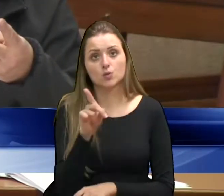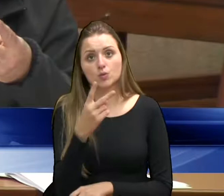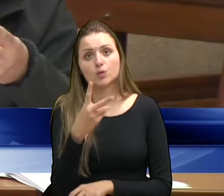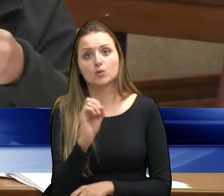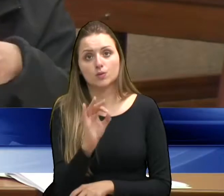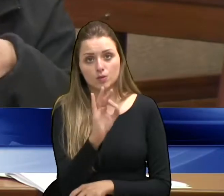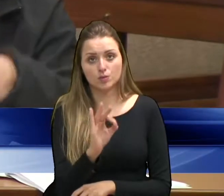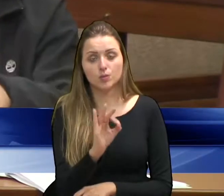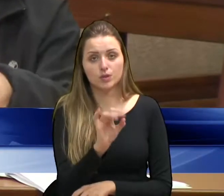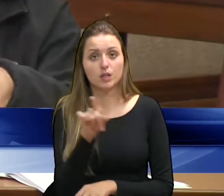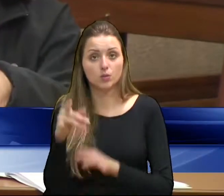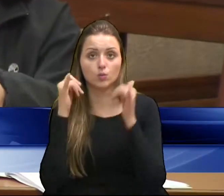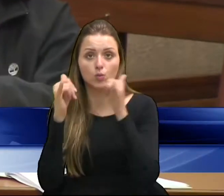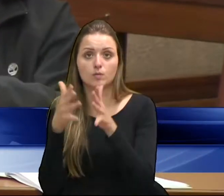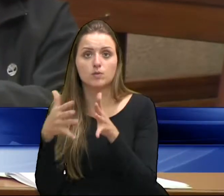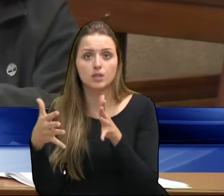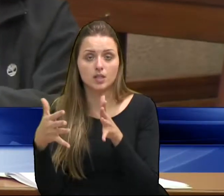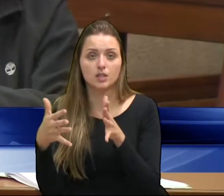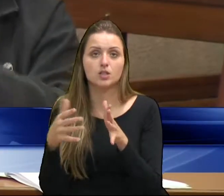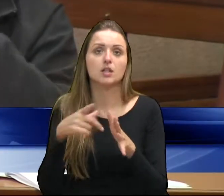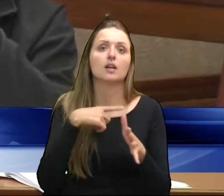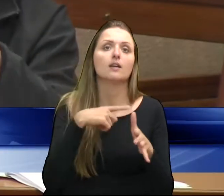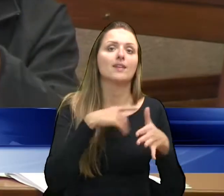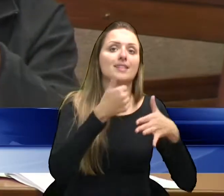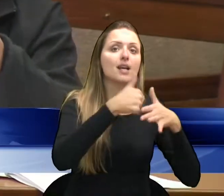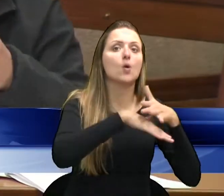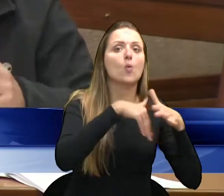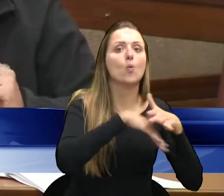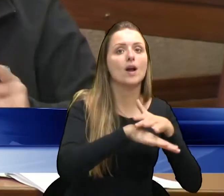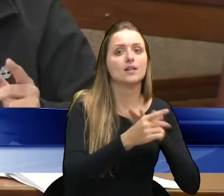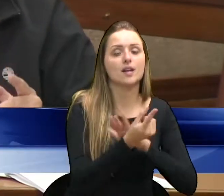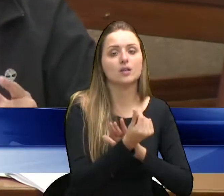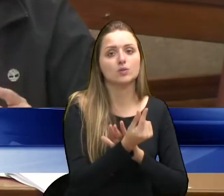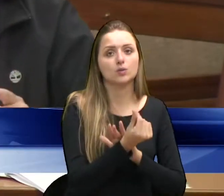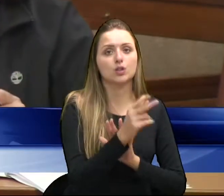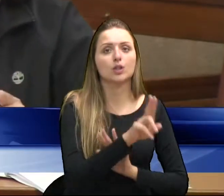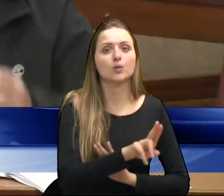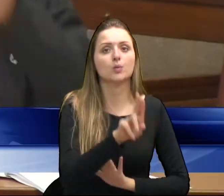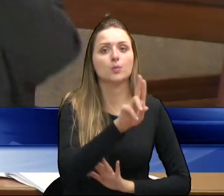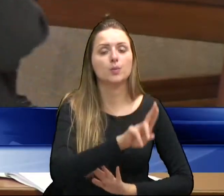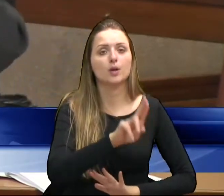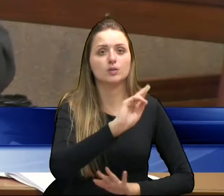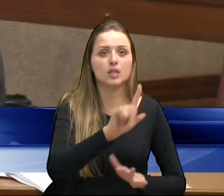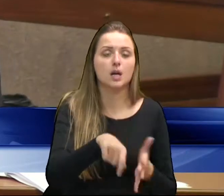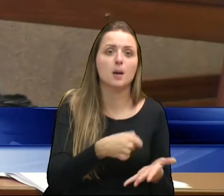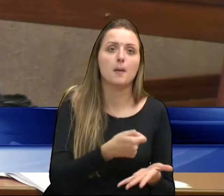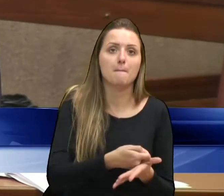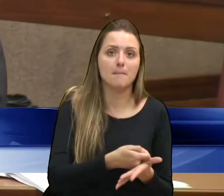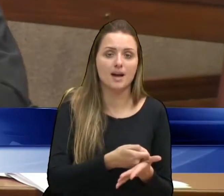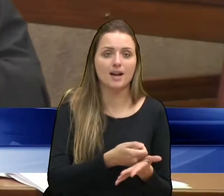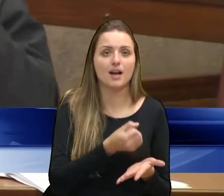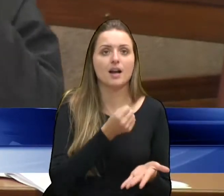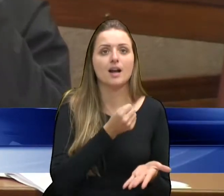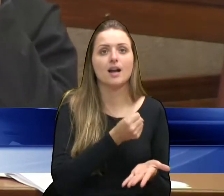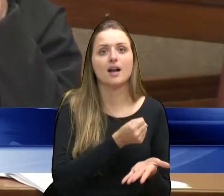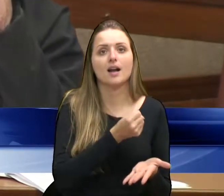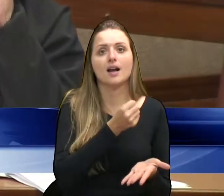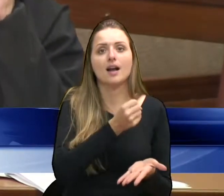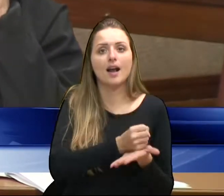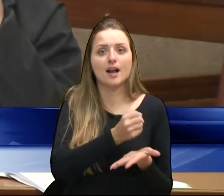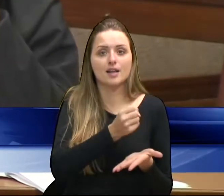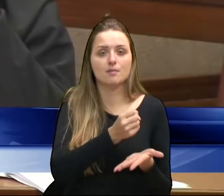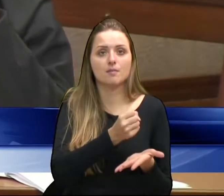20%, isso vai ser depositado num fundo, essa diferença, para subsidiar, ou seja, carimbada para